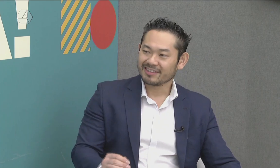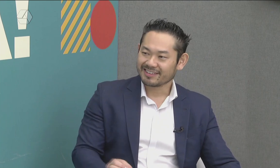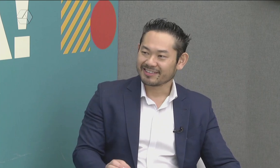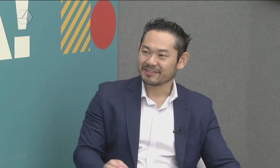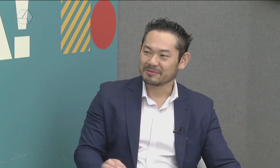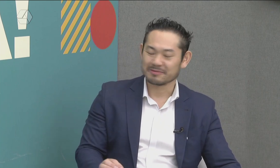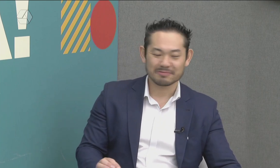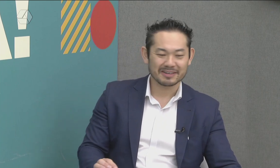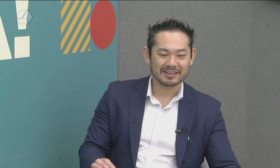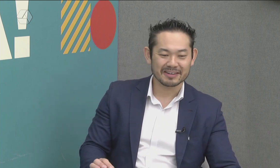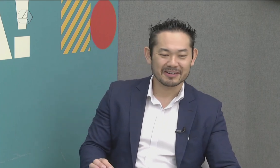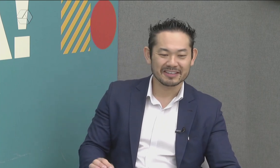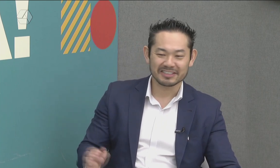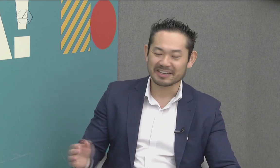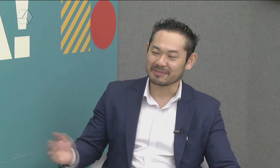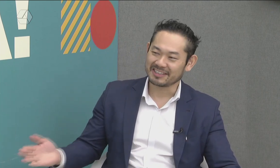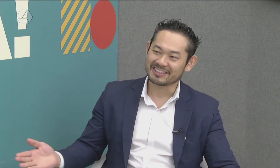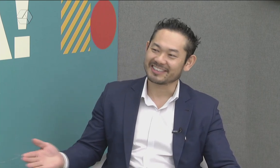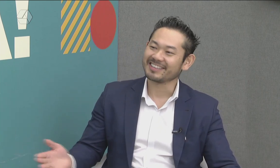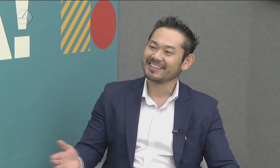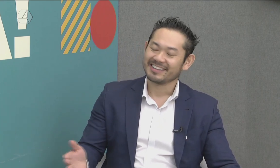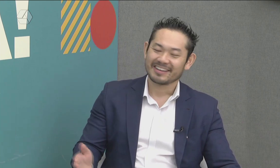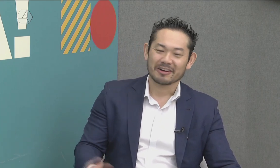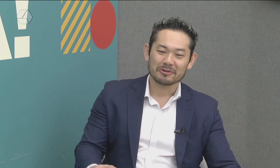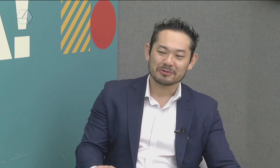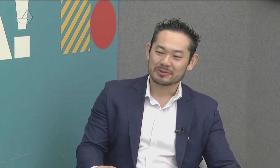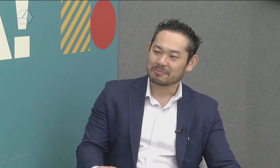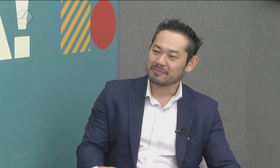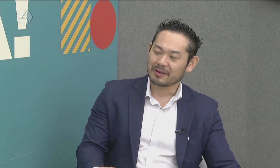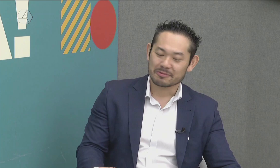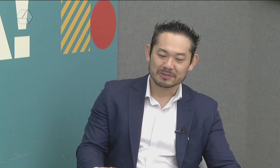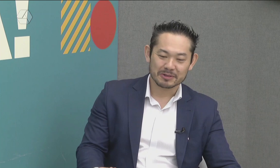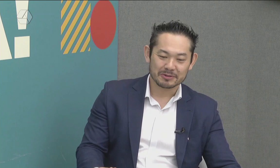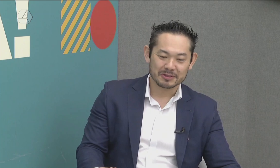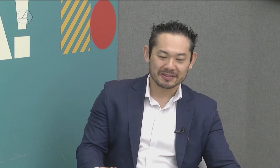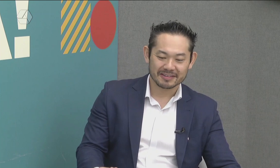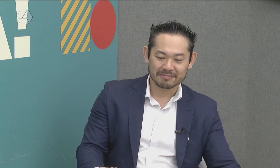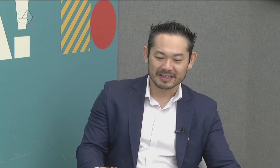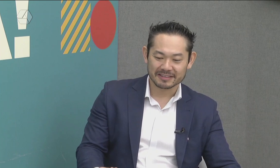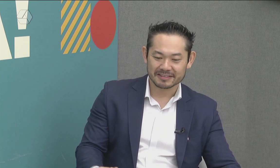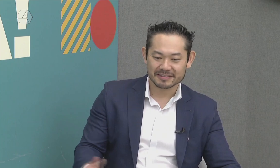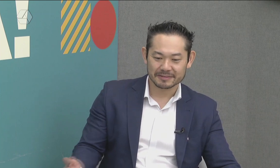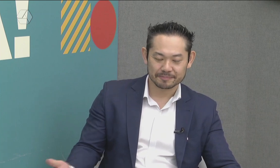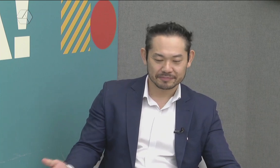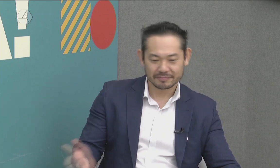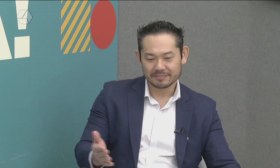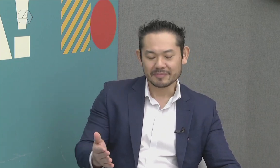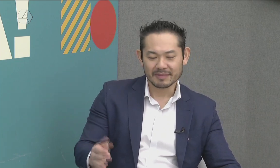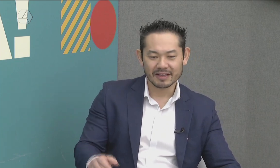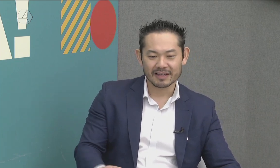Inclusive tem uma, antigamente, né? Algumas pessoas mais